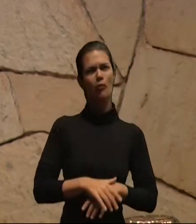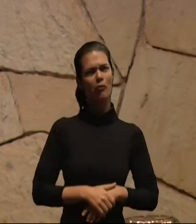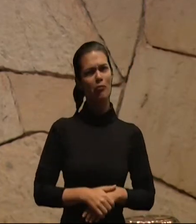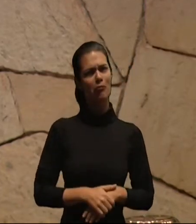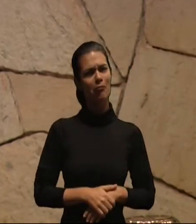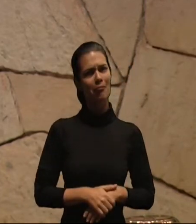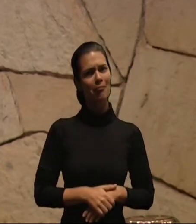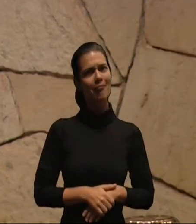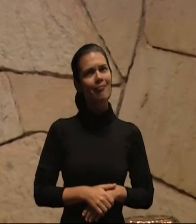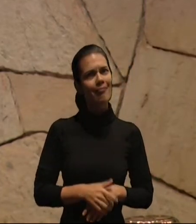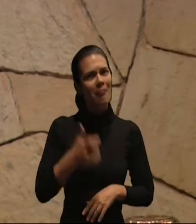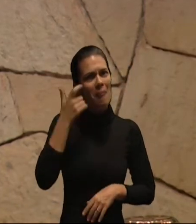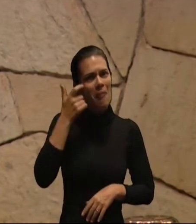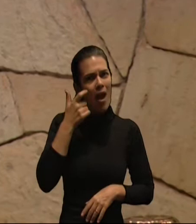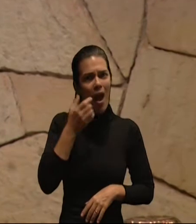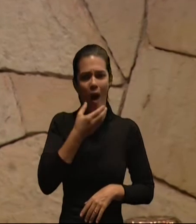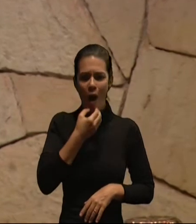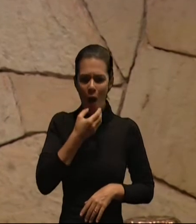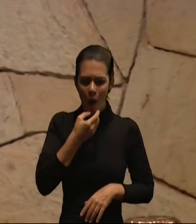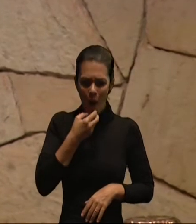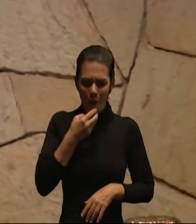Que perseverança